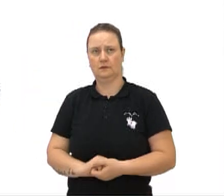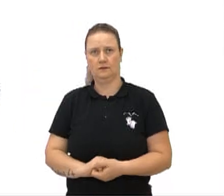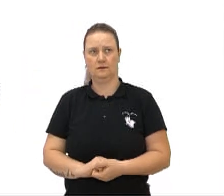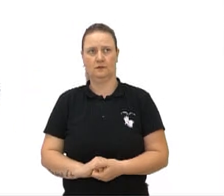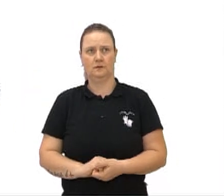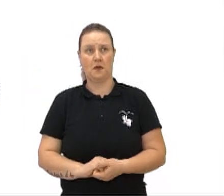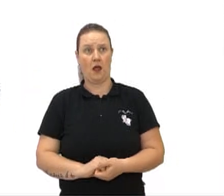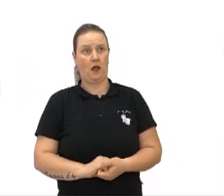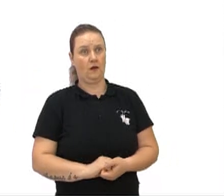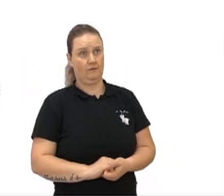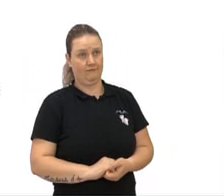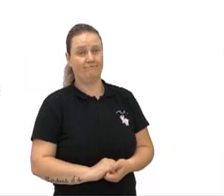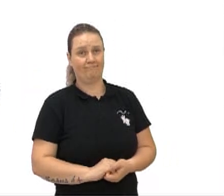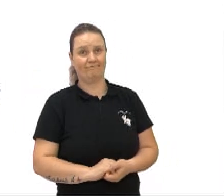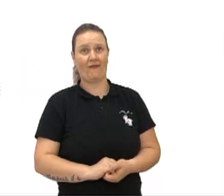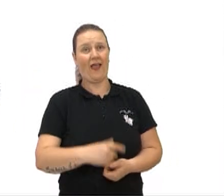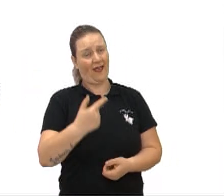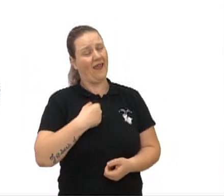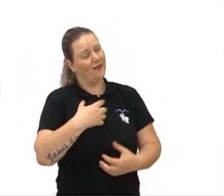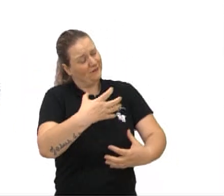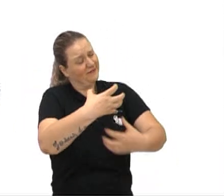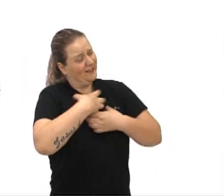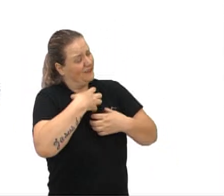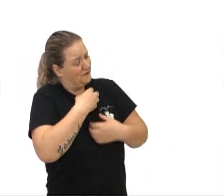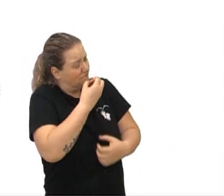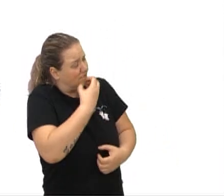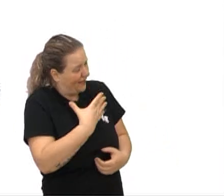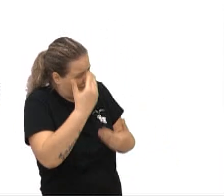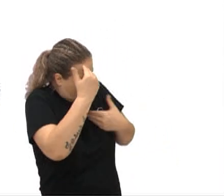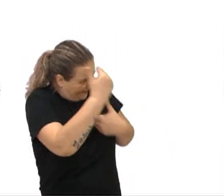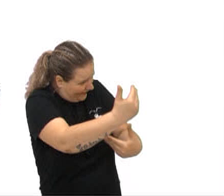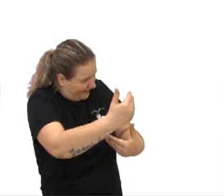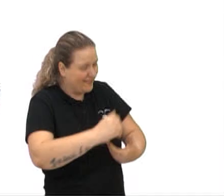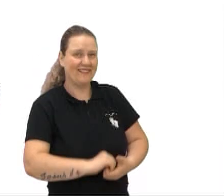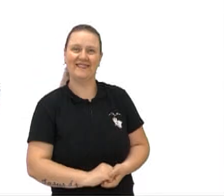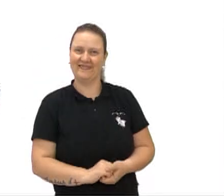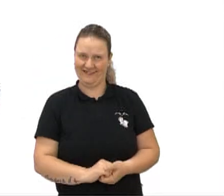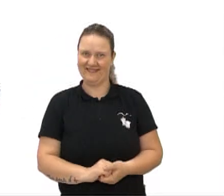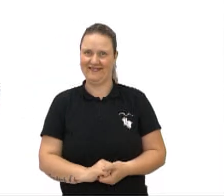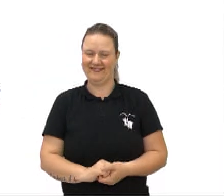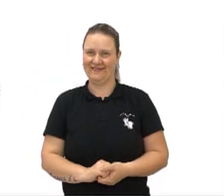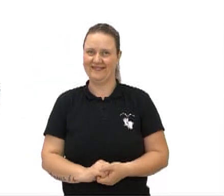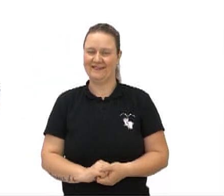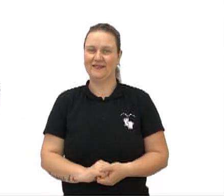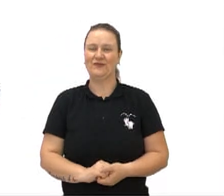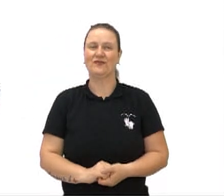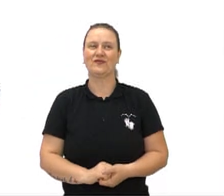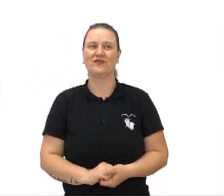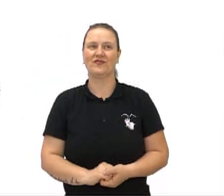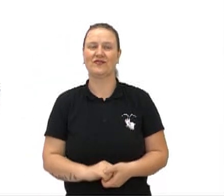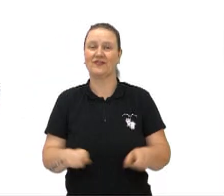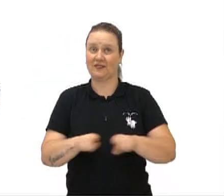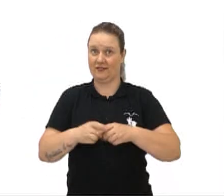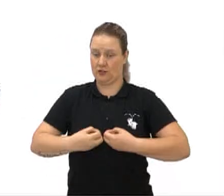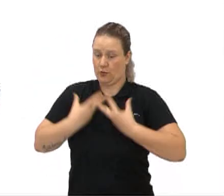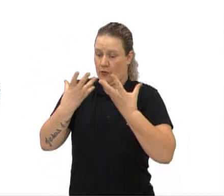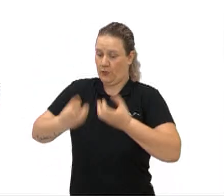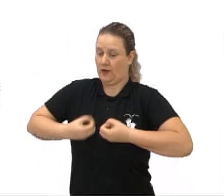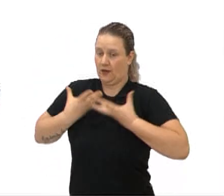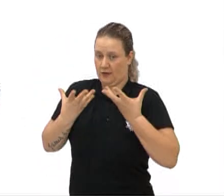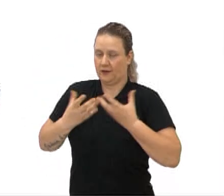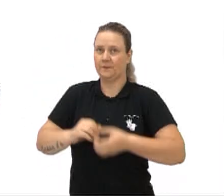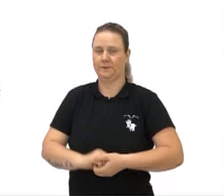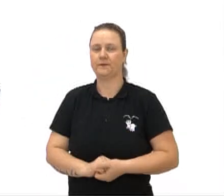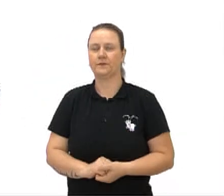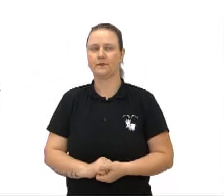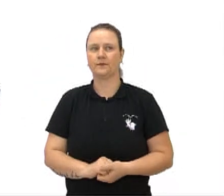encuentro bien, gracias. Eu estou bem, né? Obrigada. Outras expressões para responder